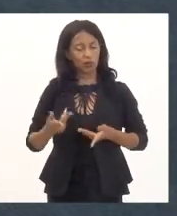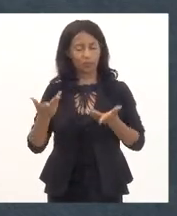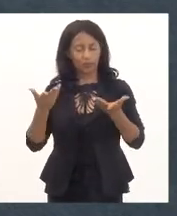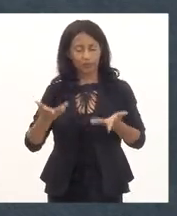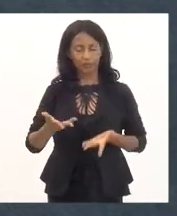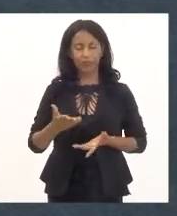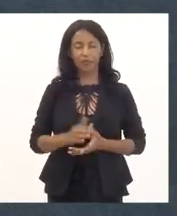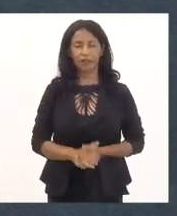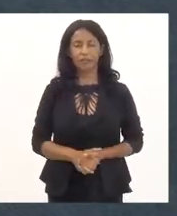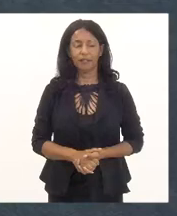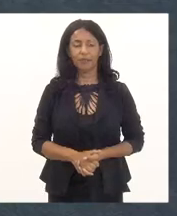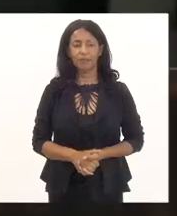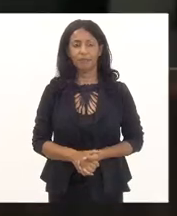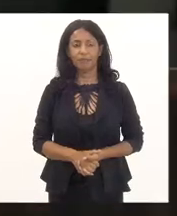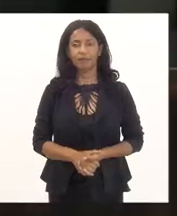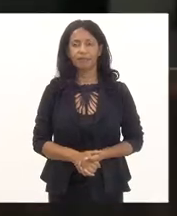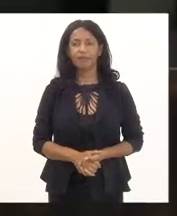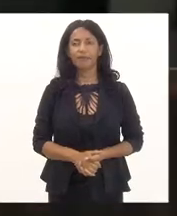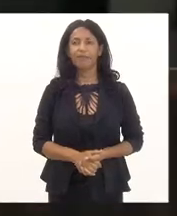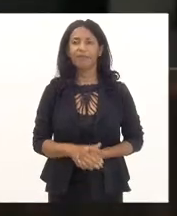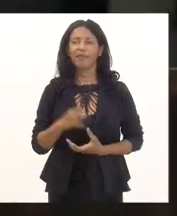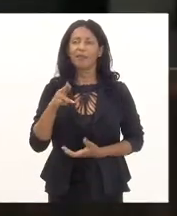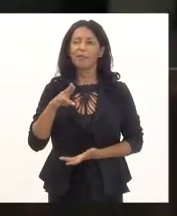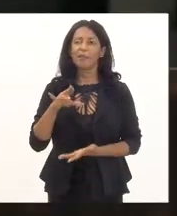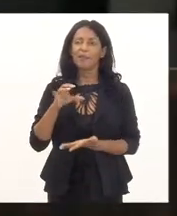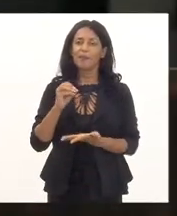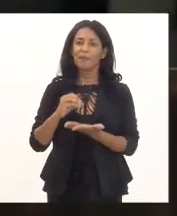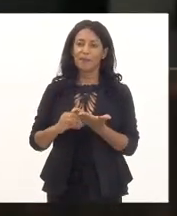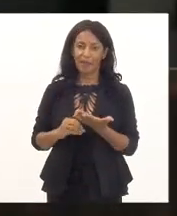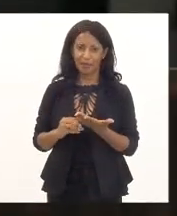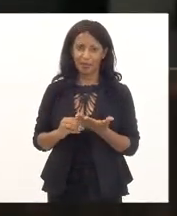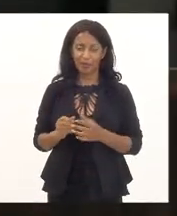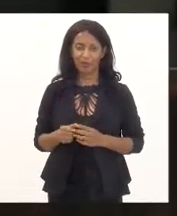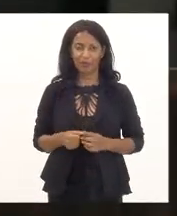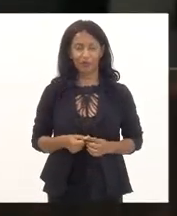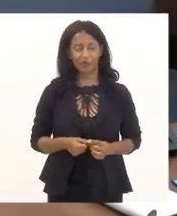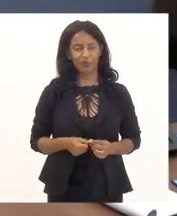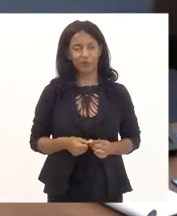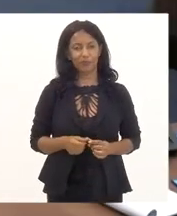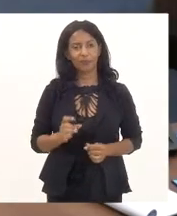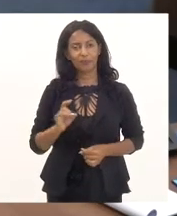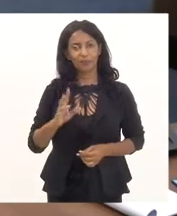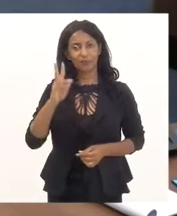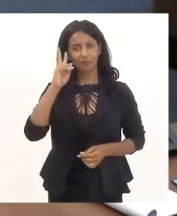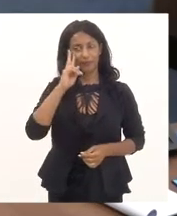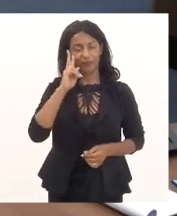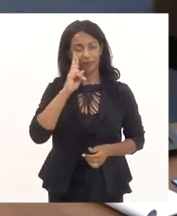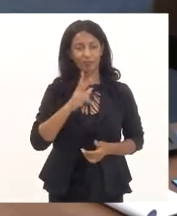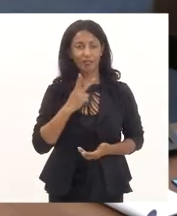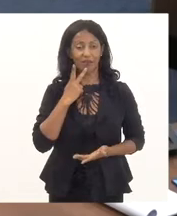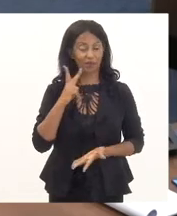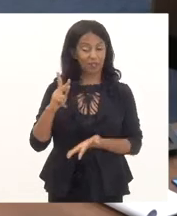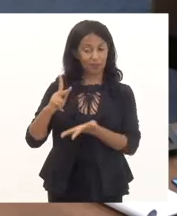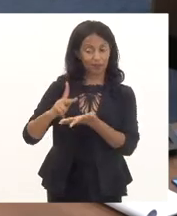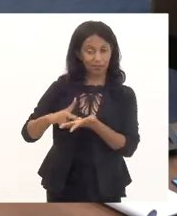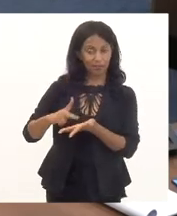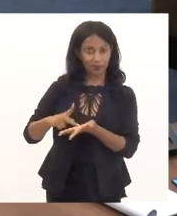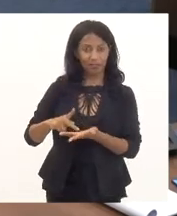senhor presidente. Obrigada. Para encerrar, deputado Márcio. Eu só gostaria de ratificar e dizer que, de